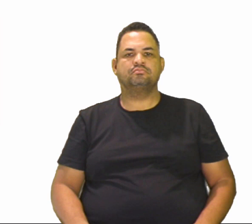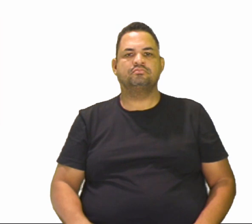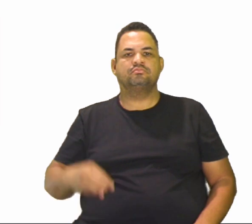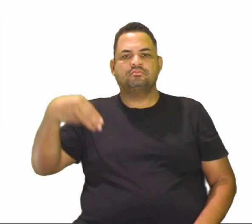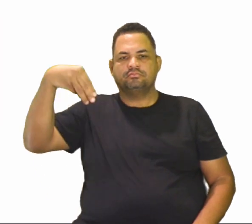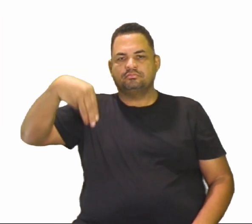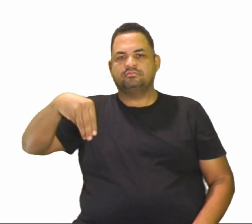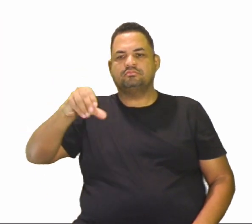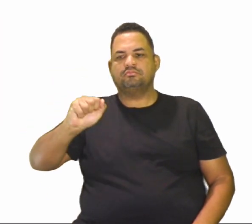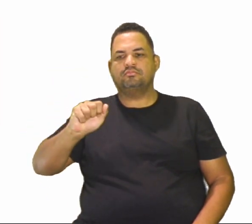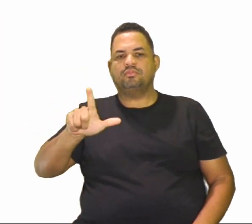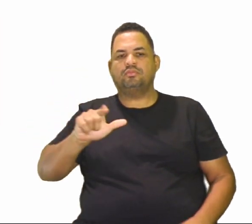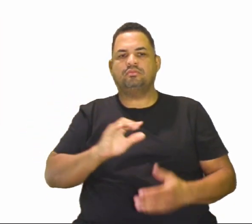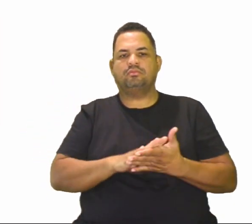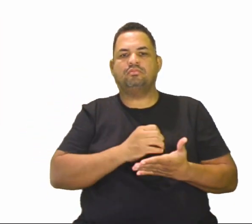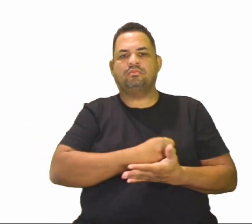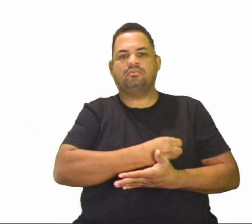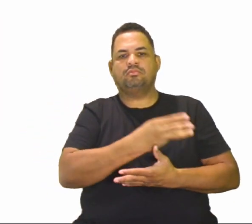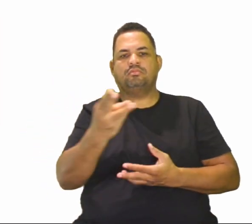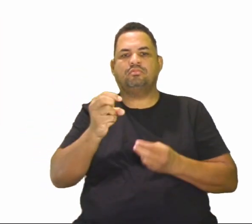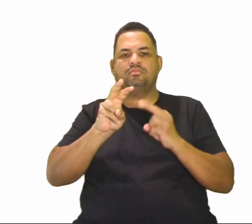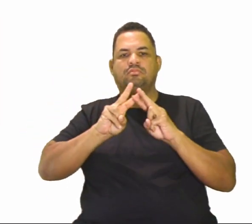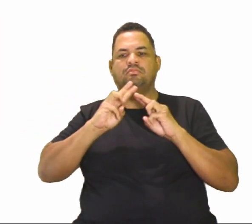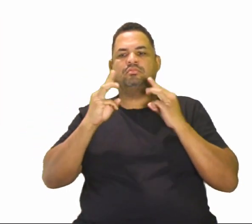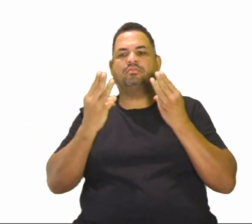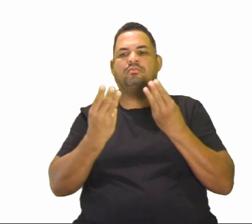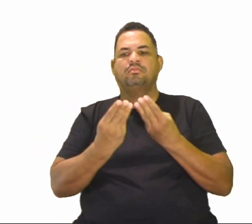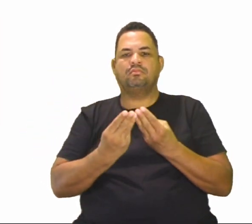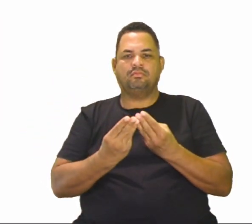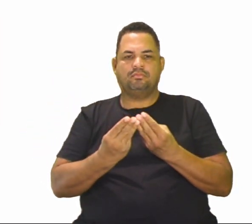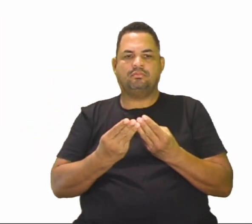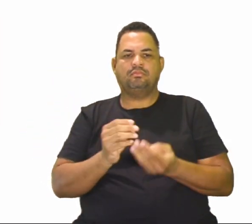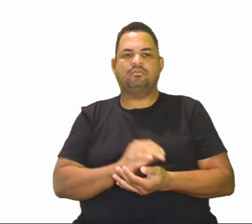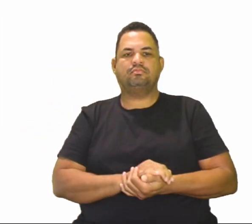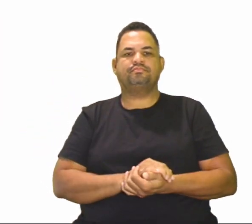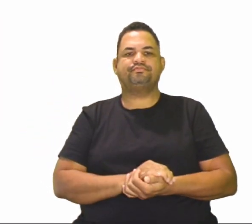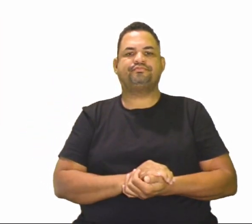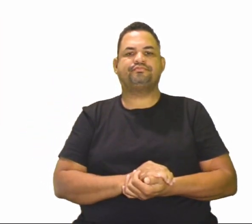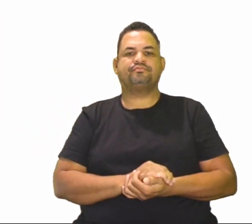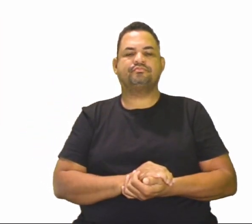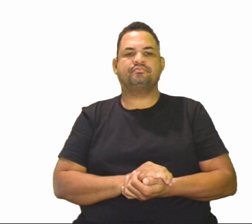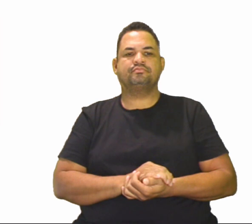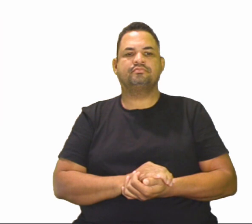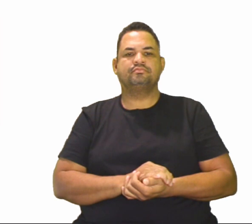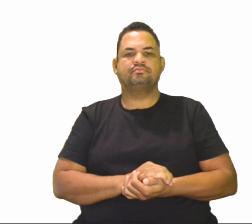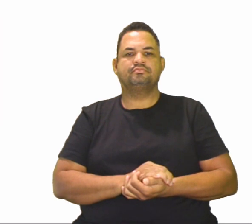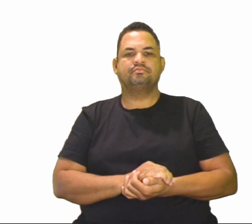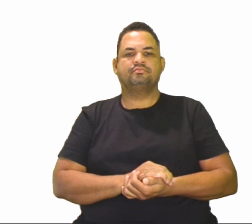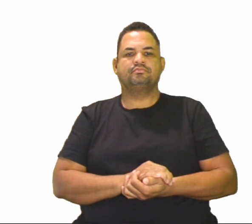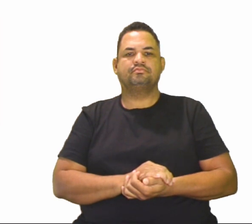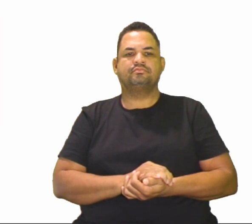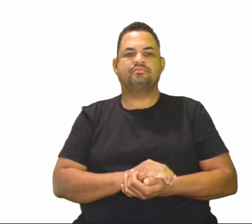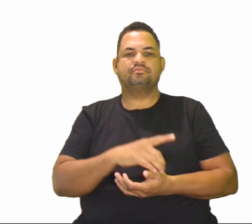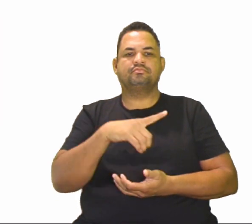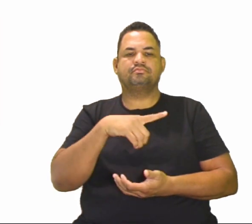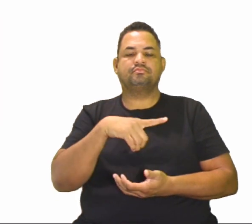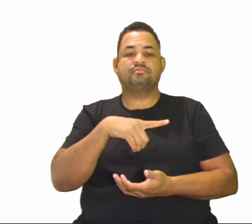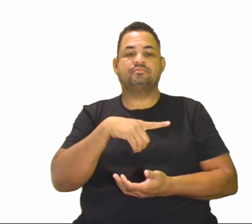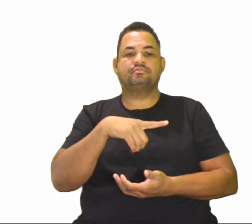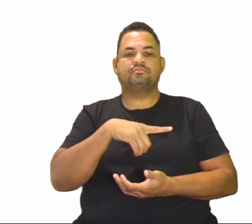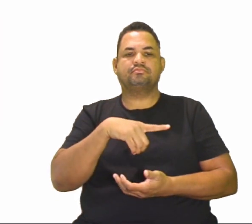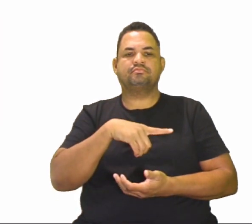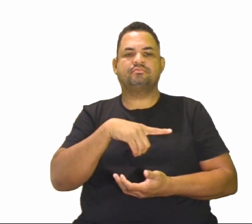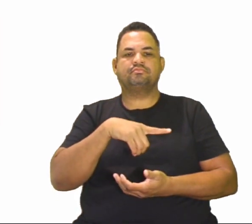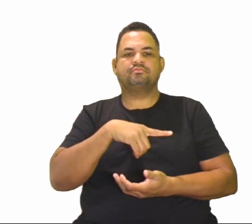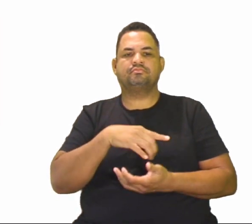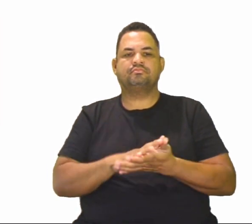Mol é a quantidade de matéria que contém